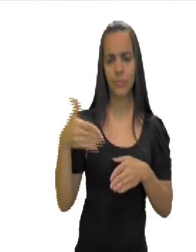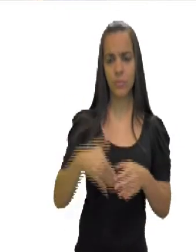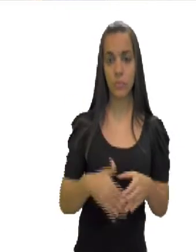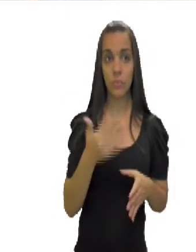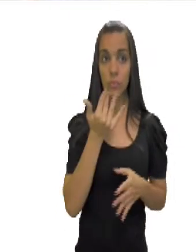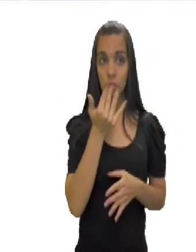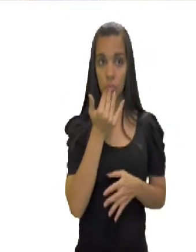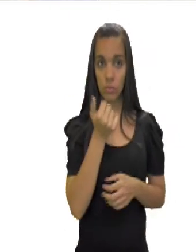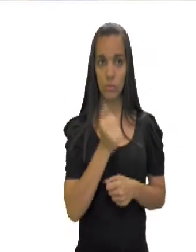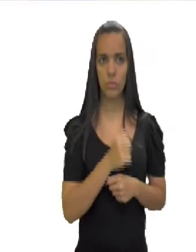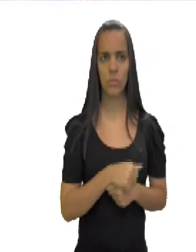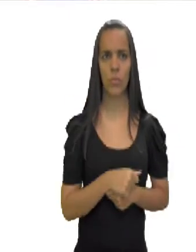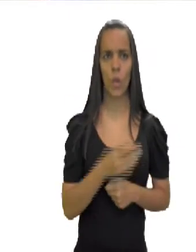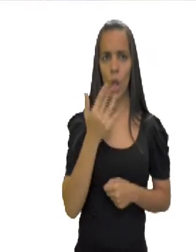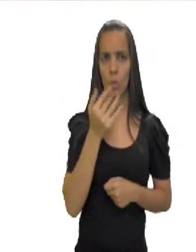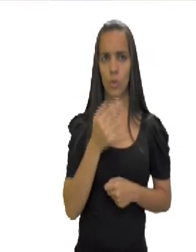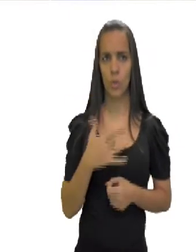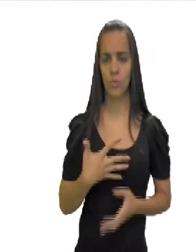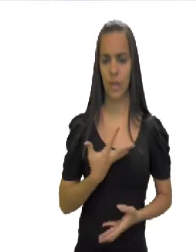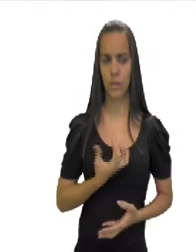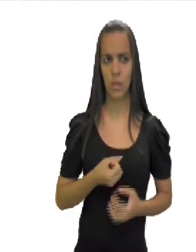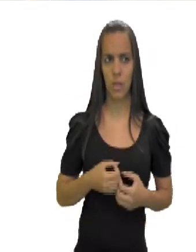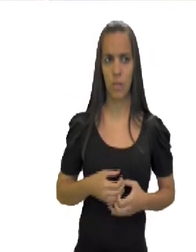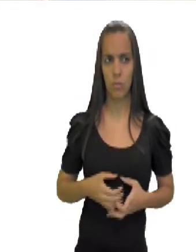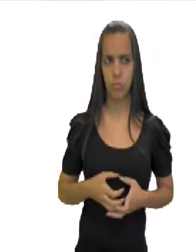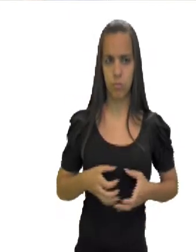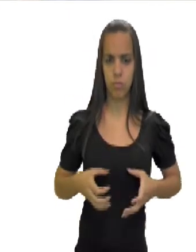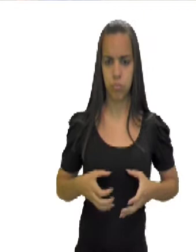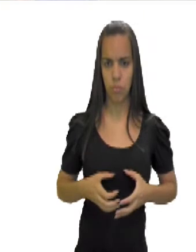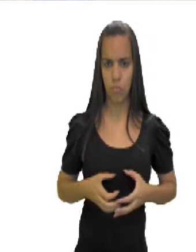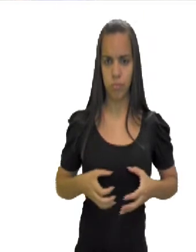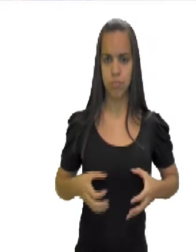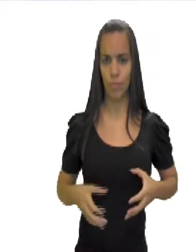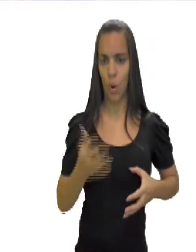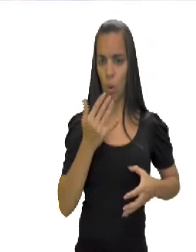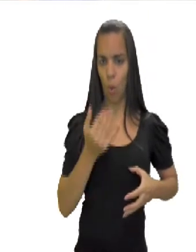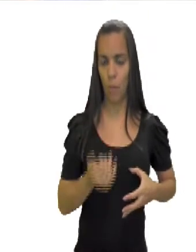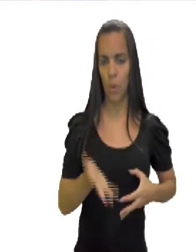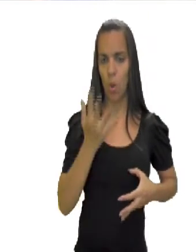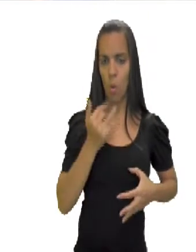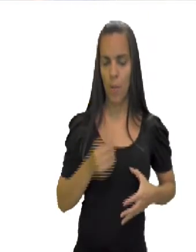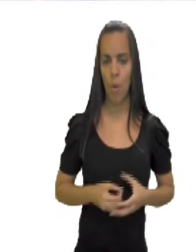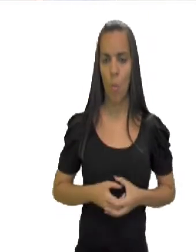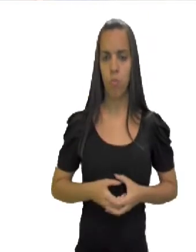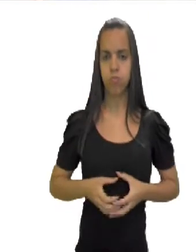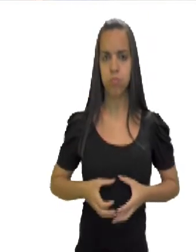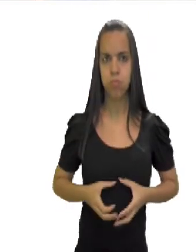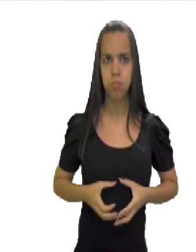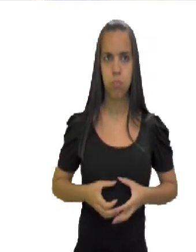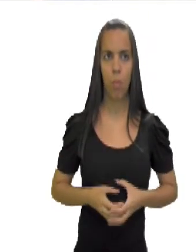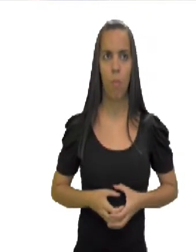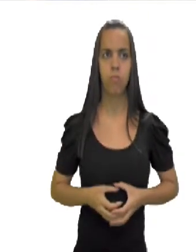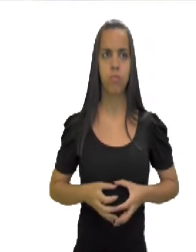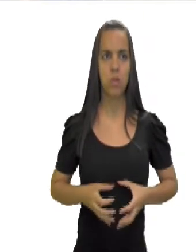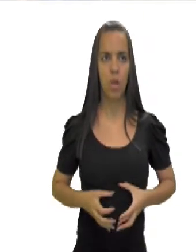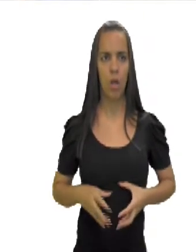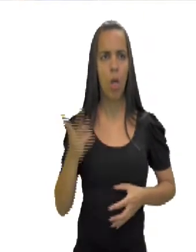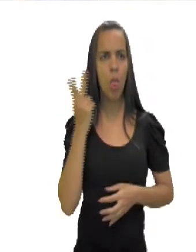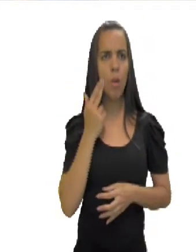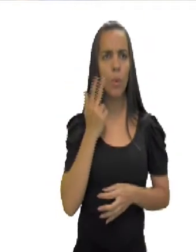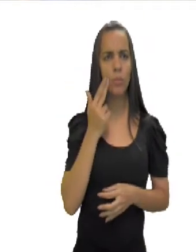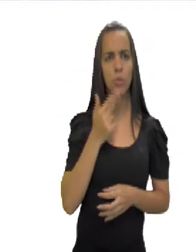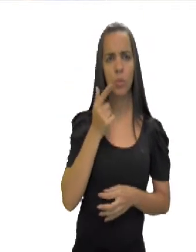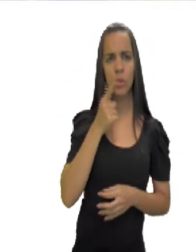vai se dilatando, ou seja, ele vai crescendo. E normalmente ele consegue acomodar